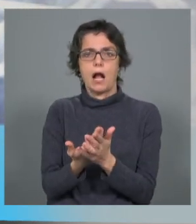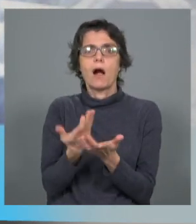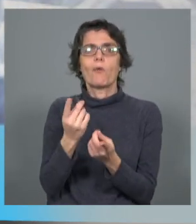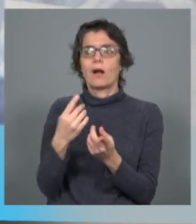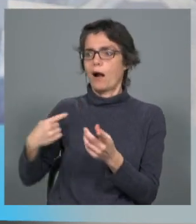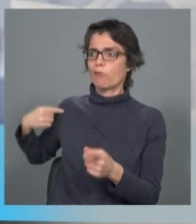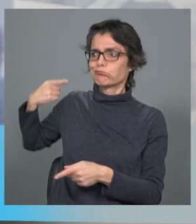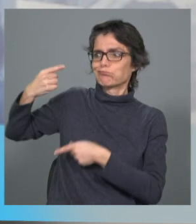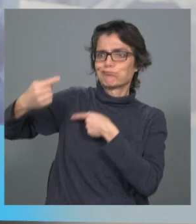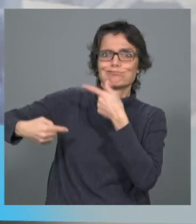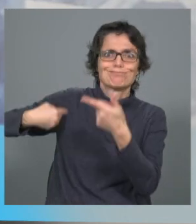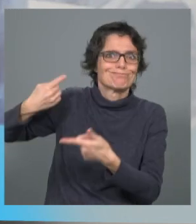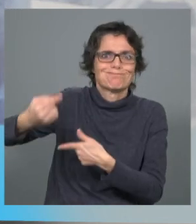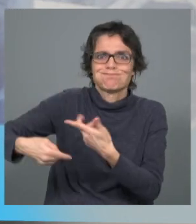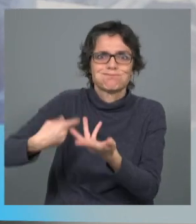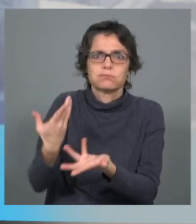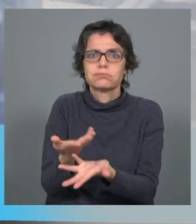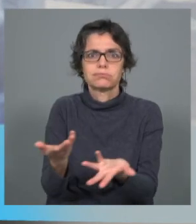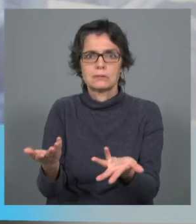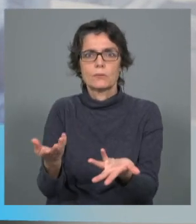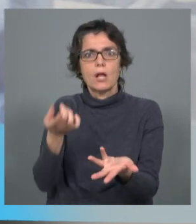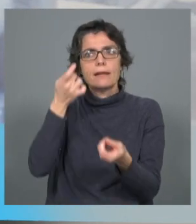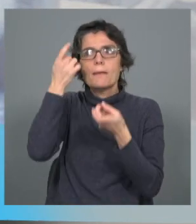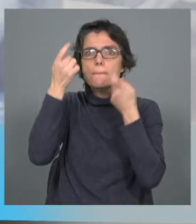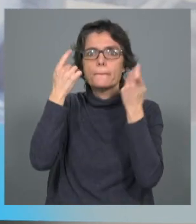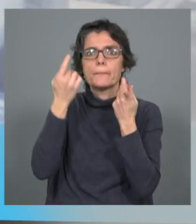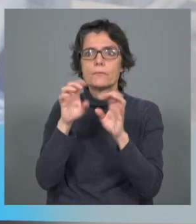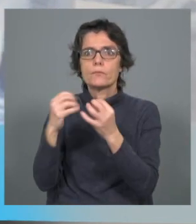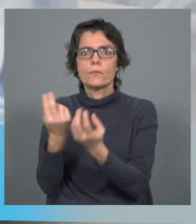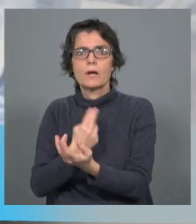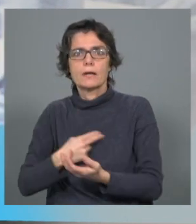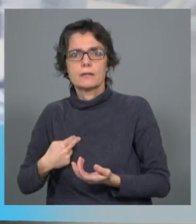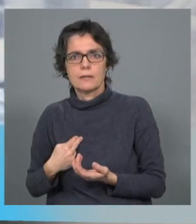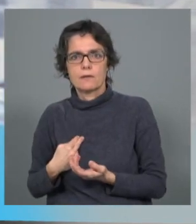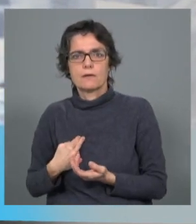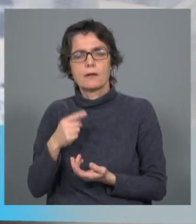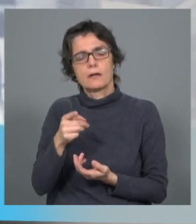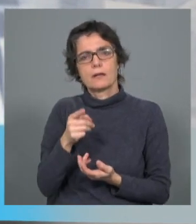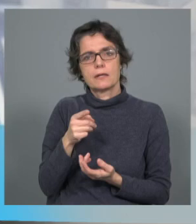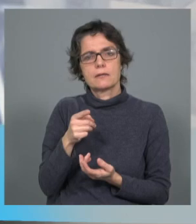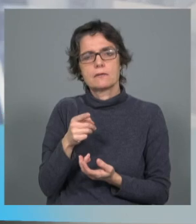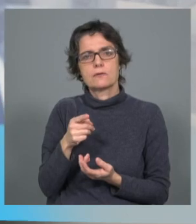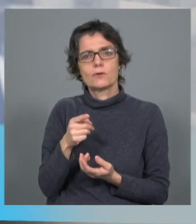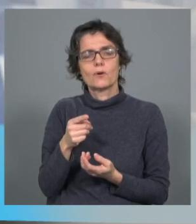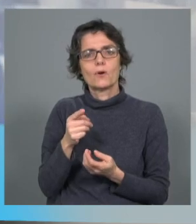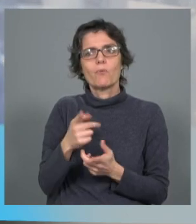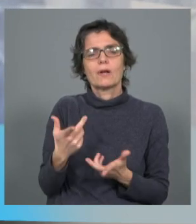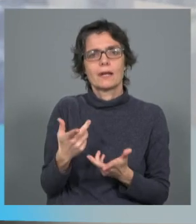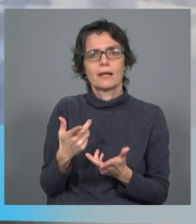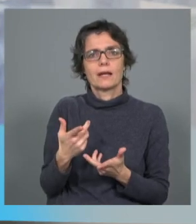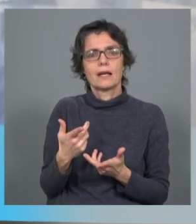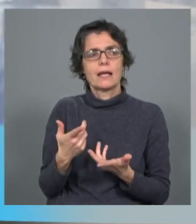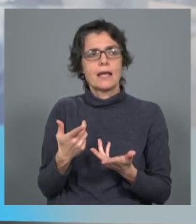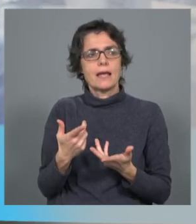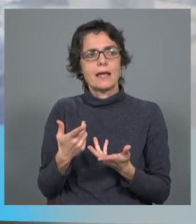é, eu gosto de dizer que o pensamento social cristão é talvez um dos maiores dons da comunidade cristã ao